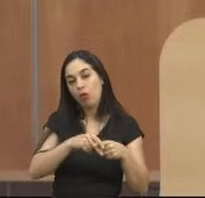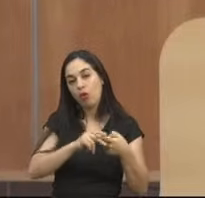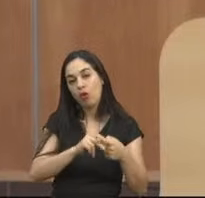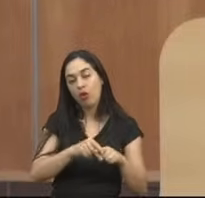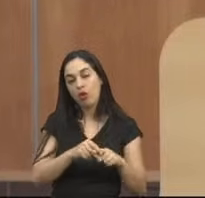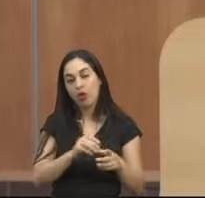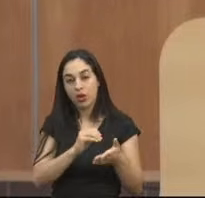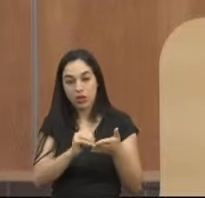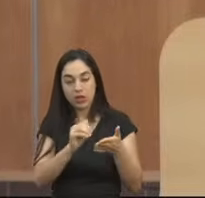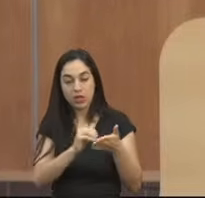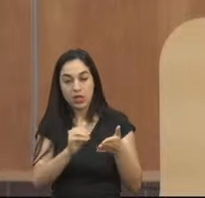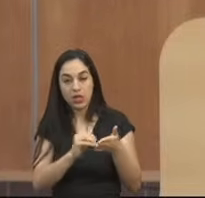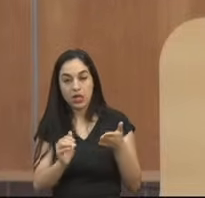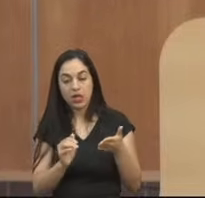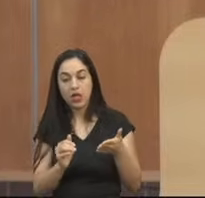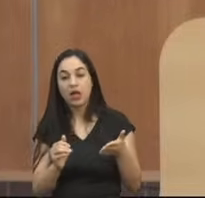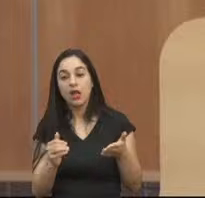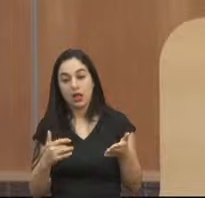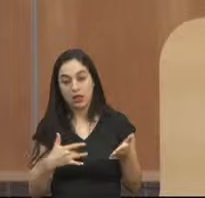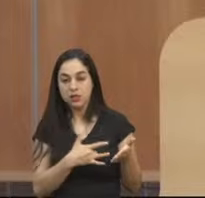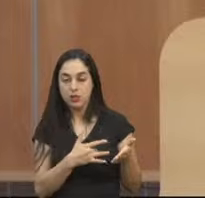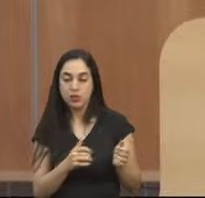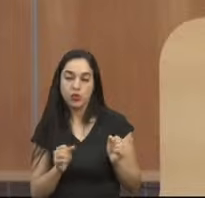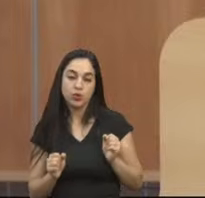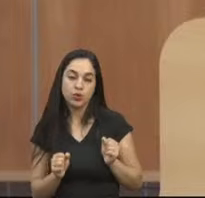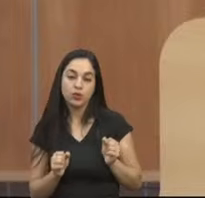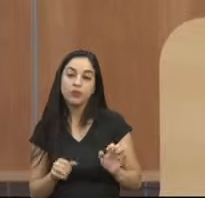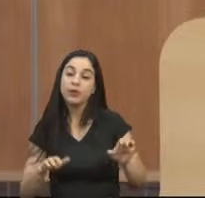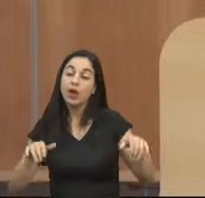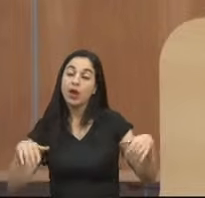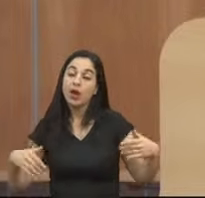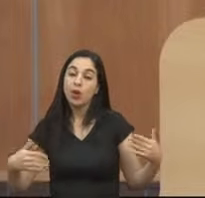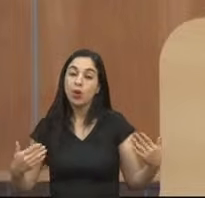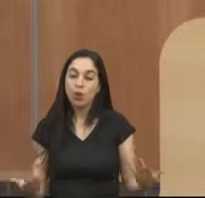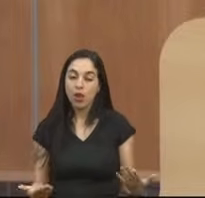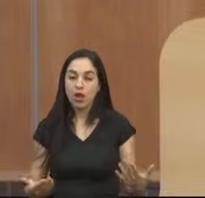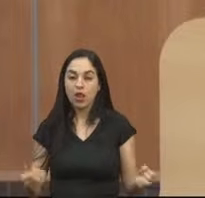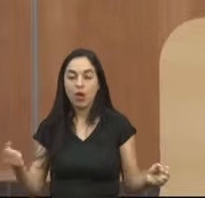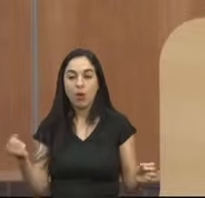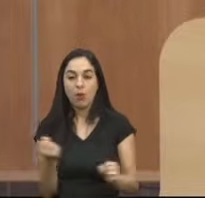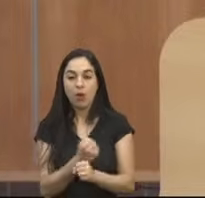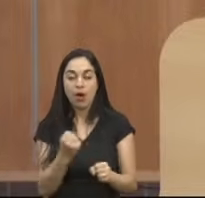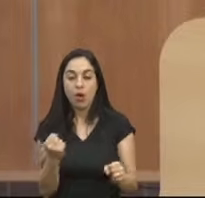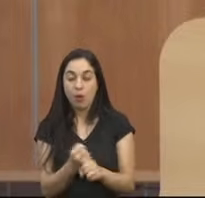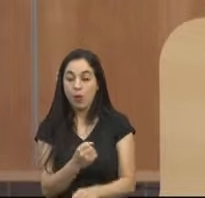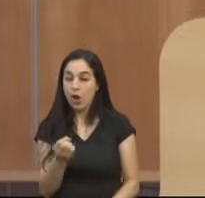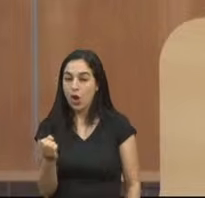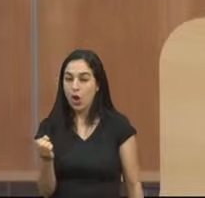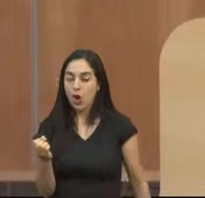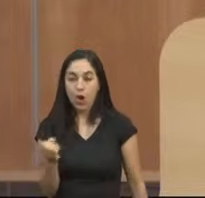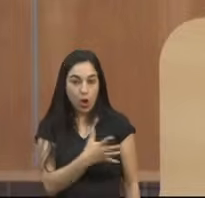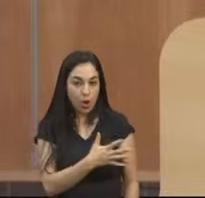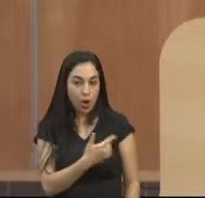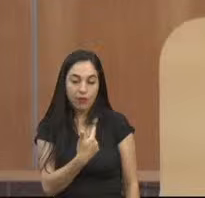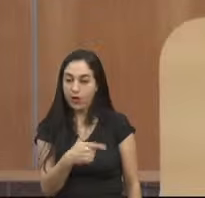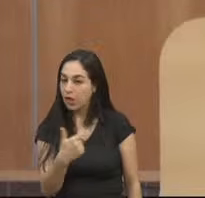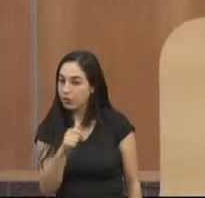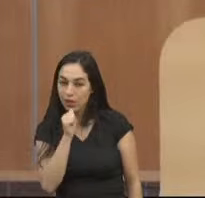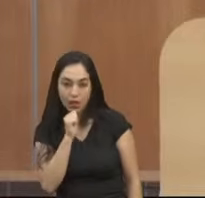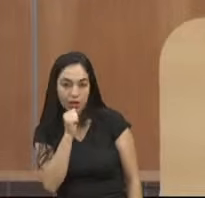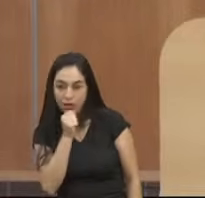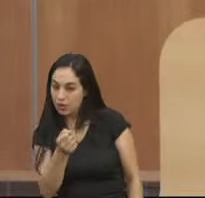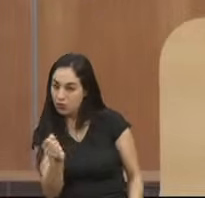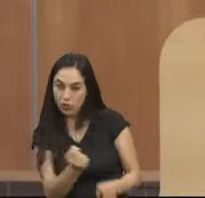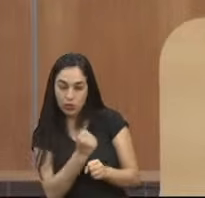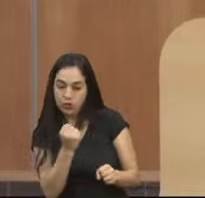da Secretaria de Saúde. Agora, quando é para você fazer uma obra nova, quando é para você construir um prédio novo, quando é para